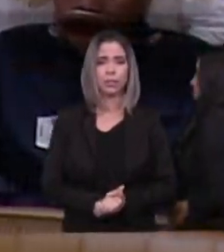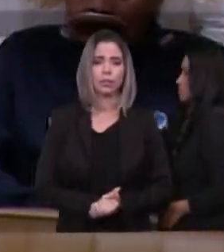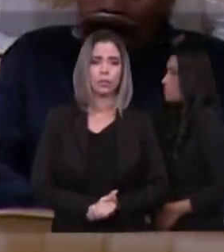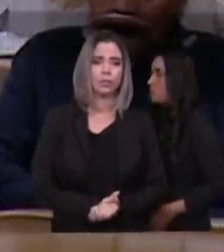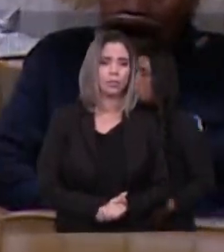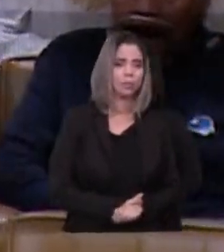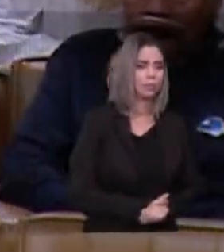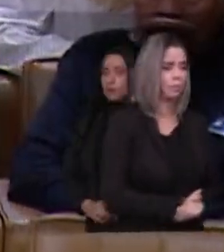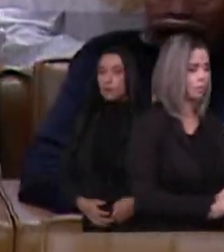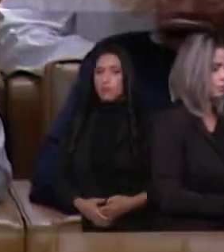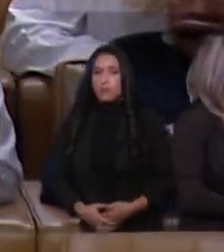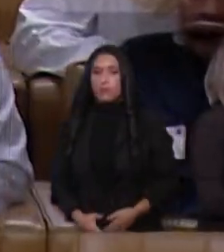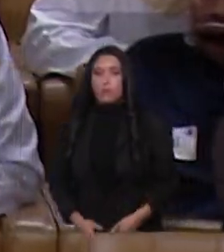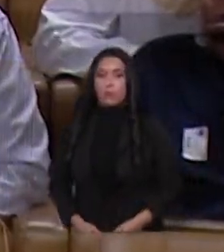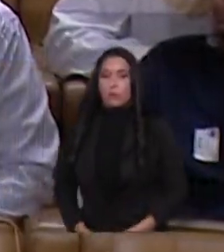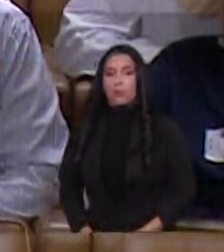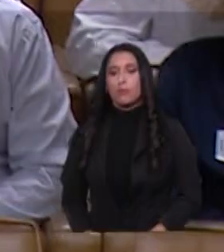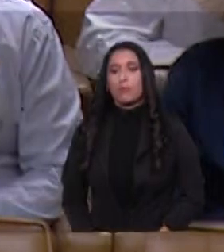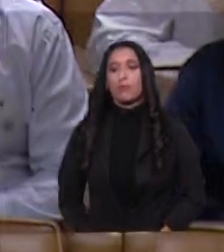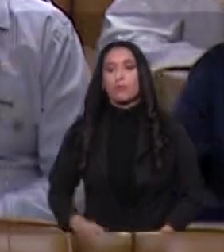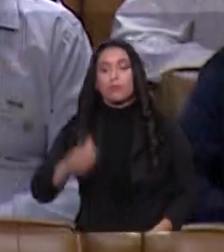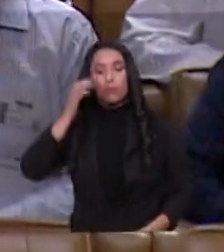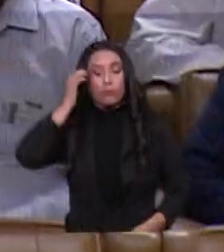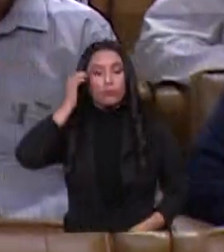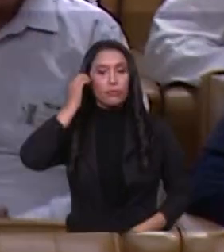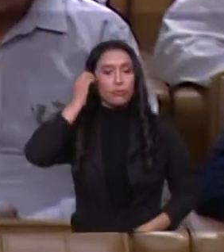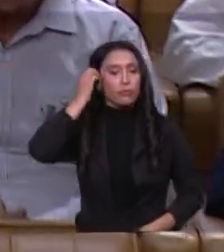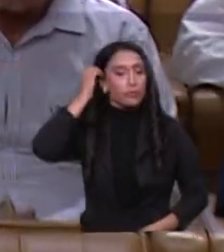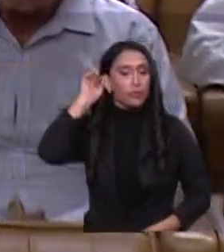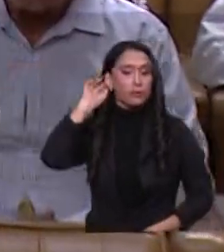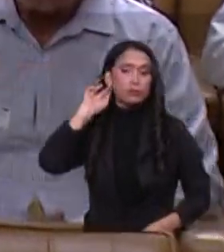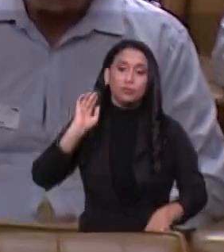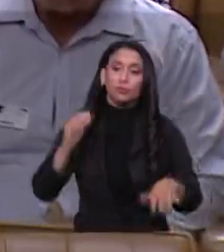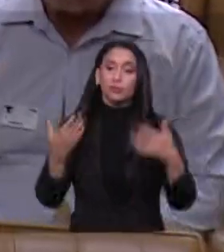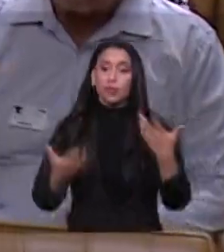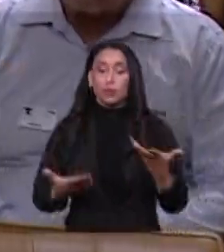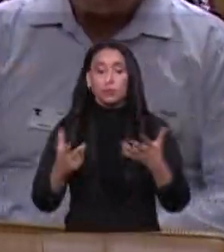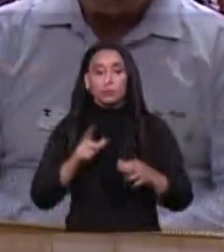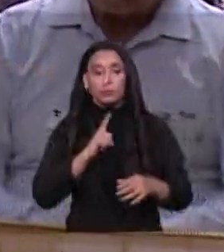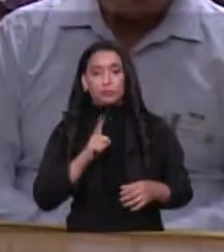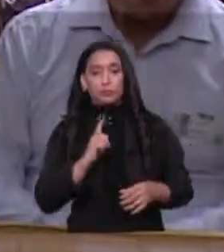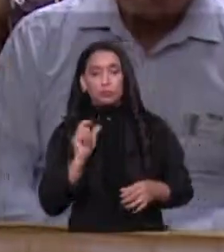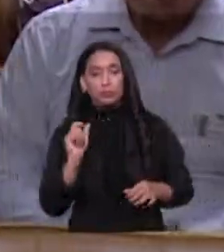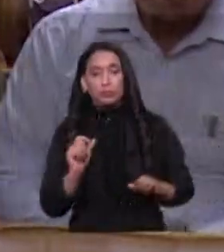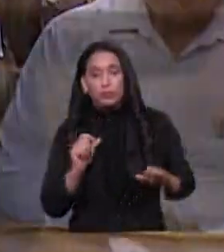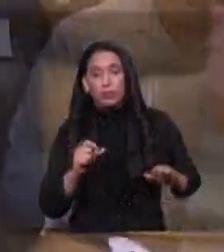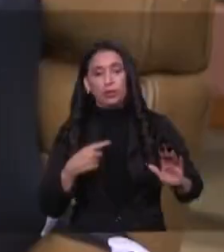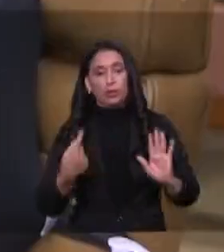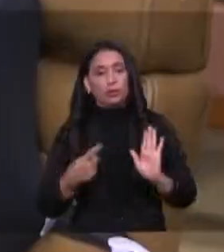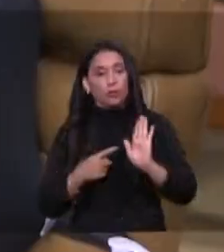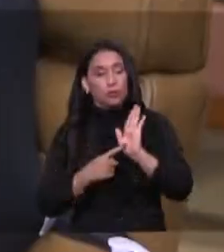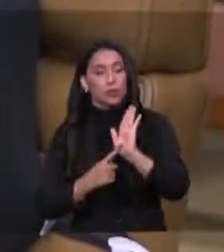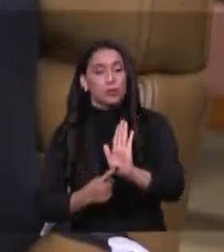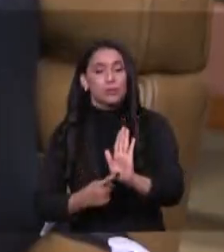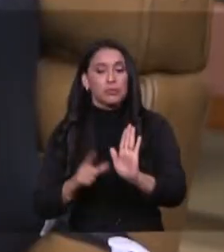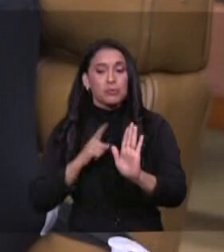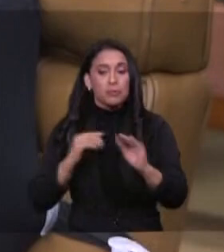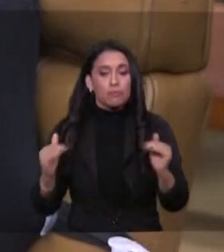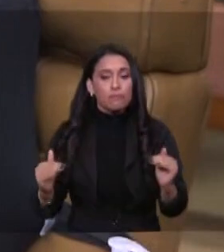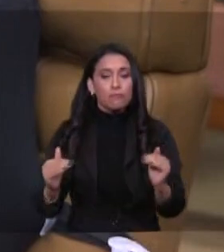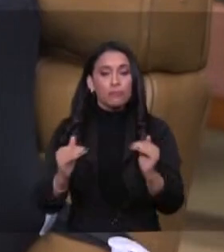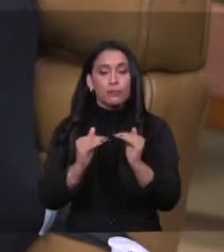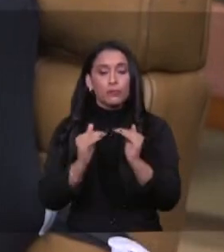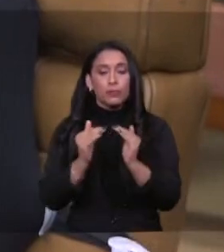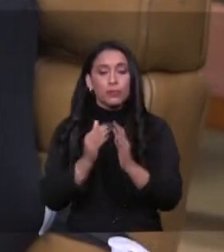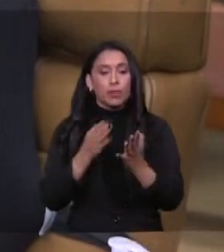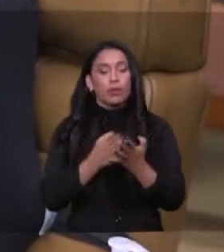faço questão de enfatizar o ponto. Na imagem dinâmica da plateia do Supremo Tribunal Federal, alguns está índios em plena consonância com